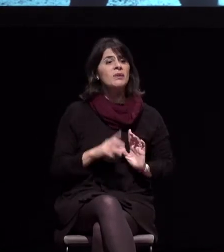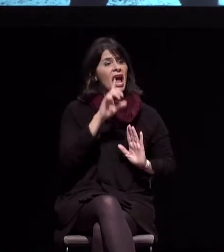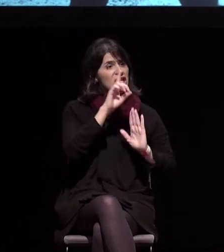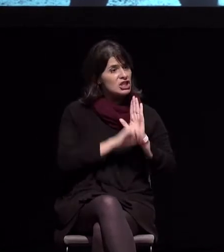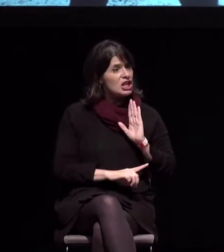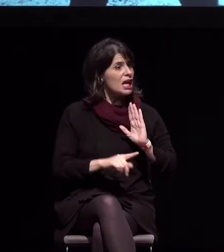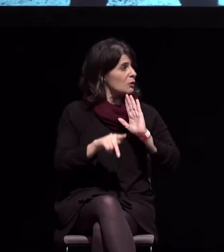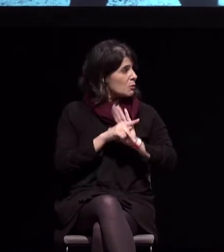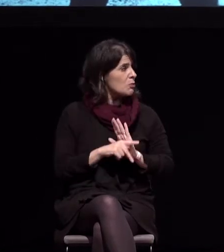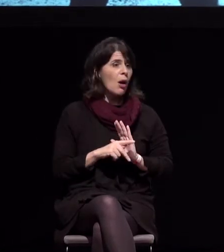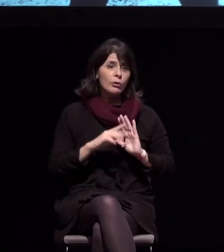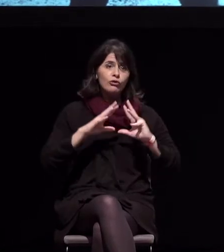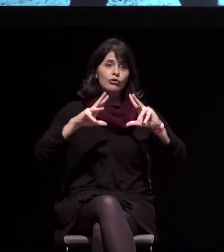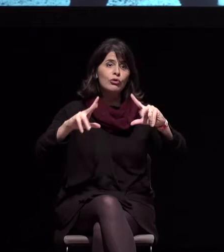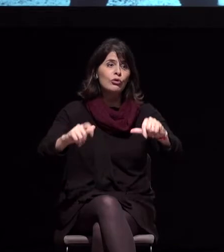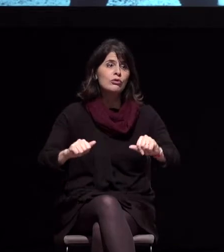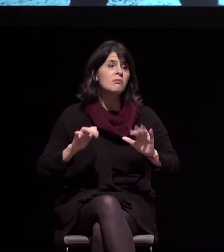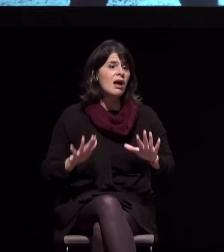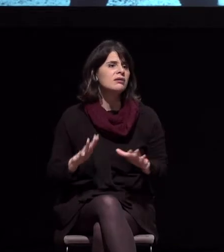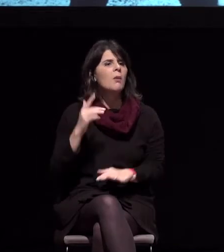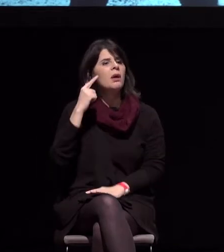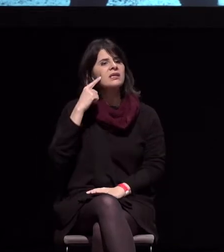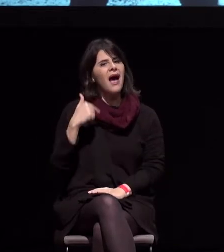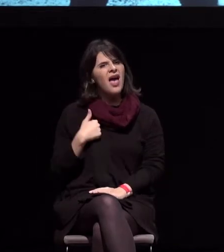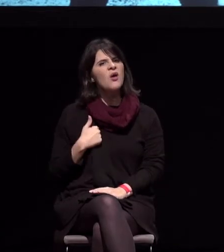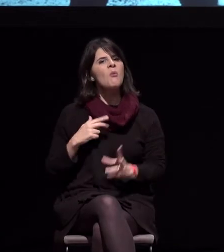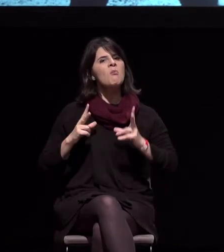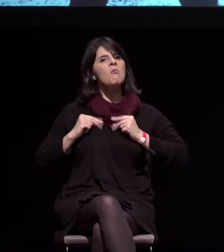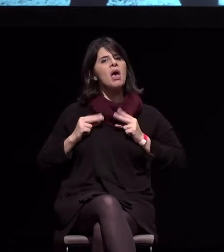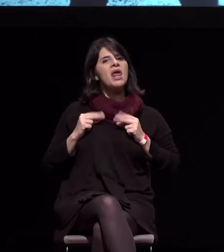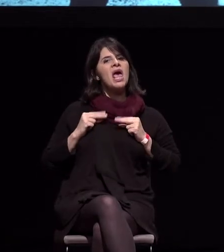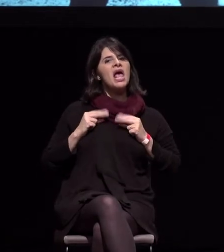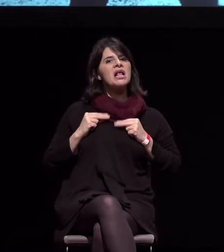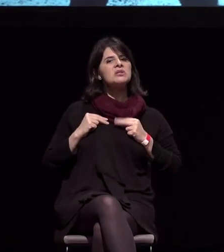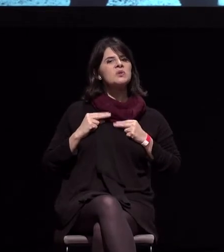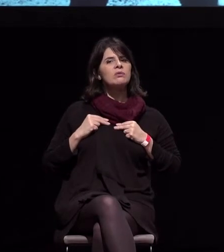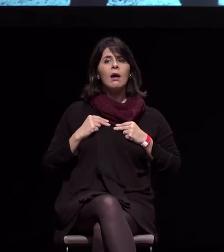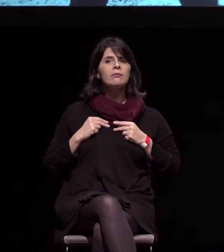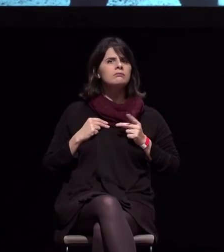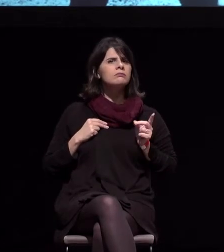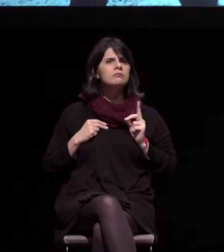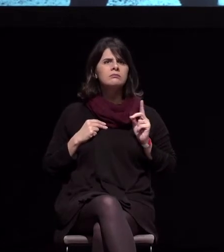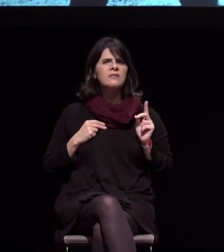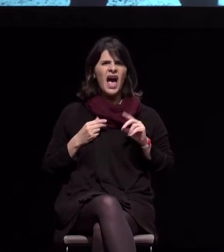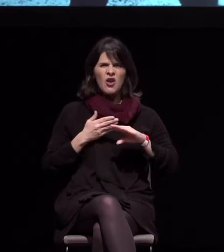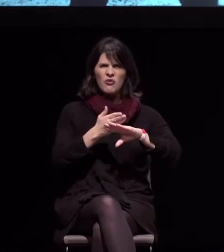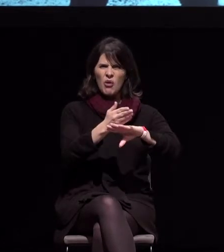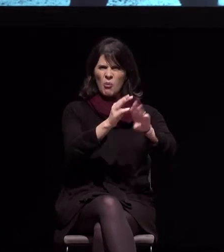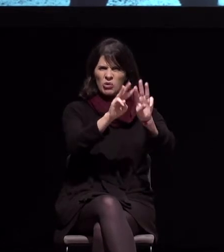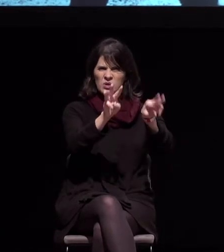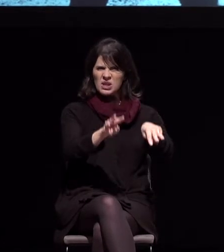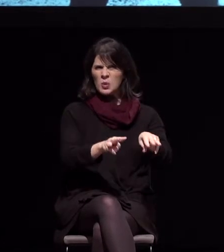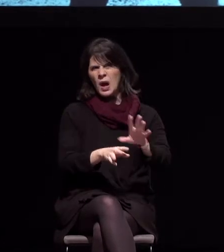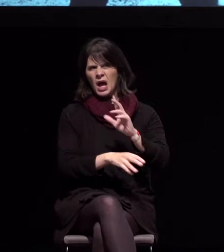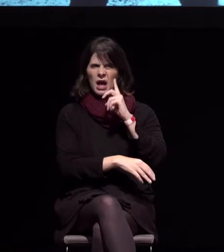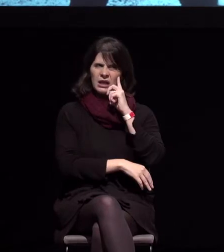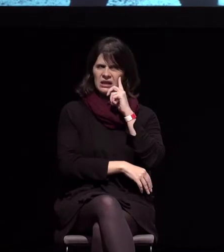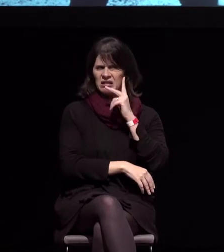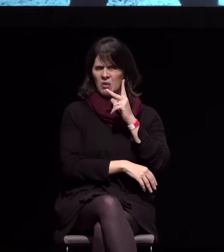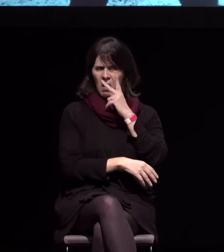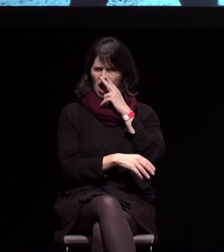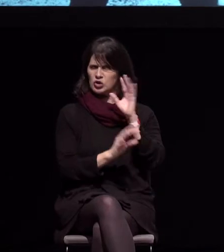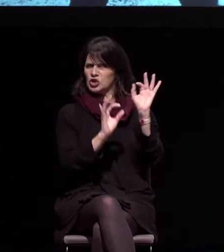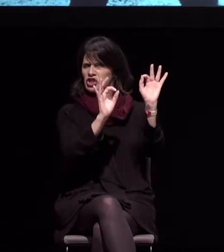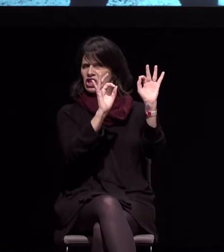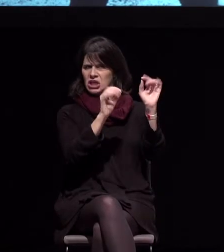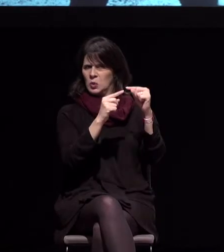se julgam merecedoras daquele lugar. As pessoas não se veem. Então, assim, eu não vou no museu porque, de repente, aquele lugar é muito chique,